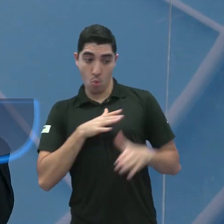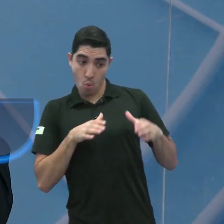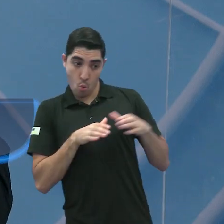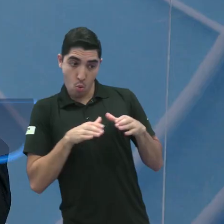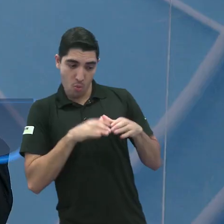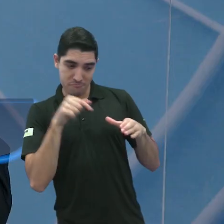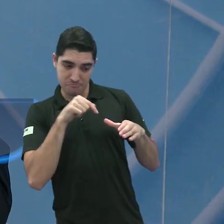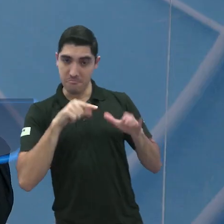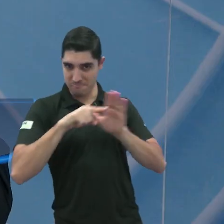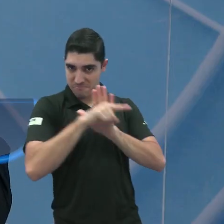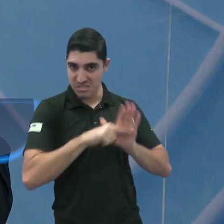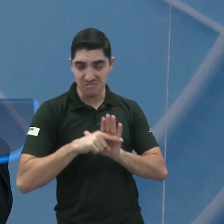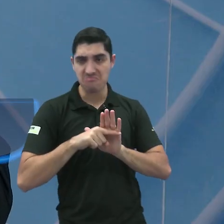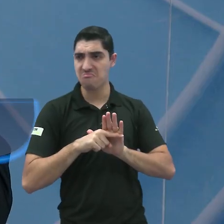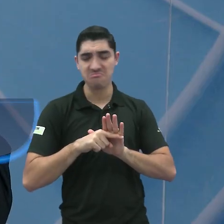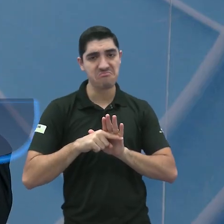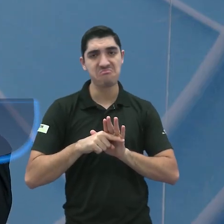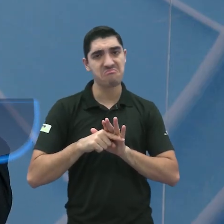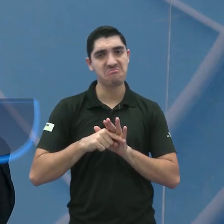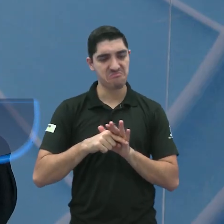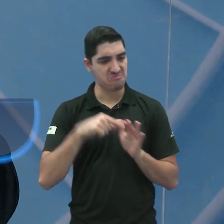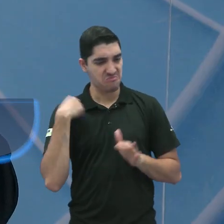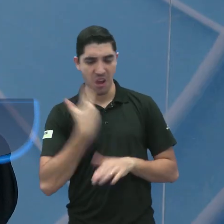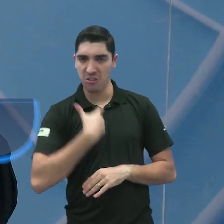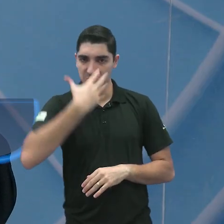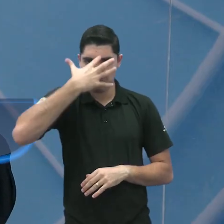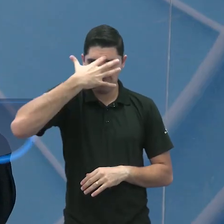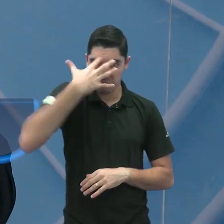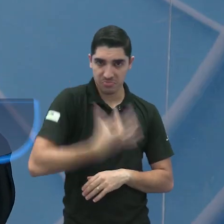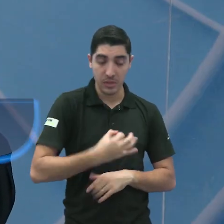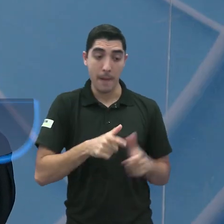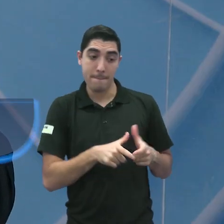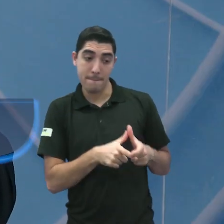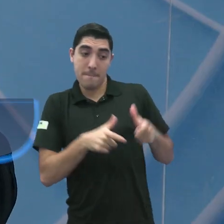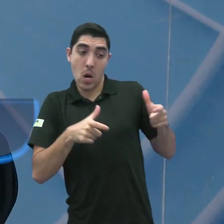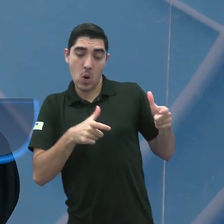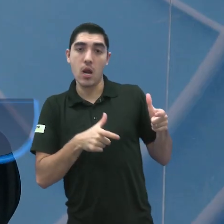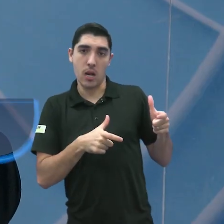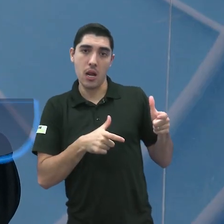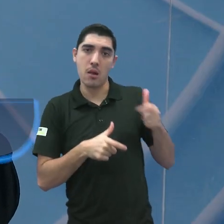meu grupo de pesquisa, ainda bem, a gente não enfrenta isso. Nós somos um grupo